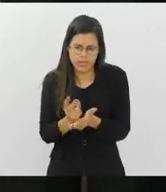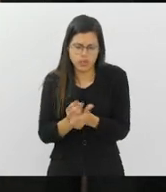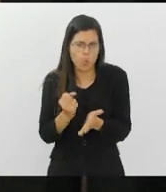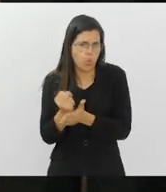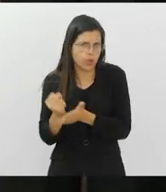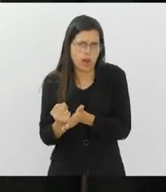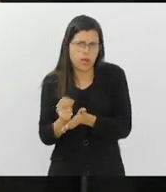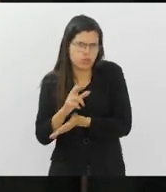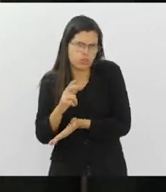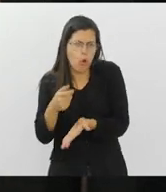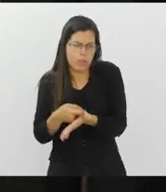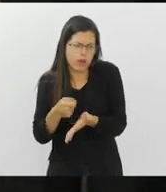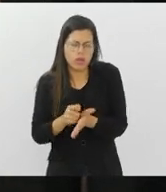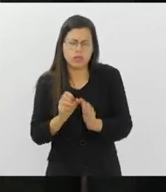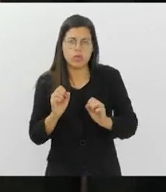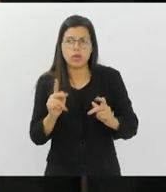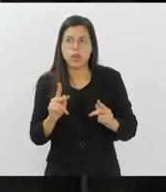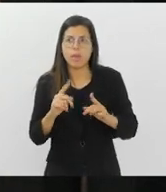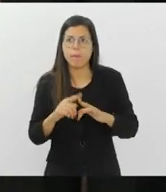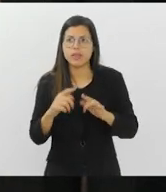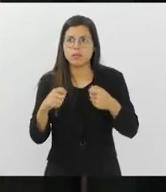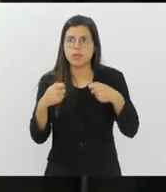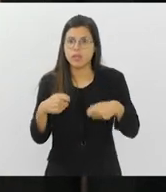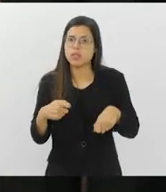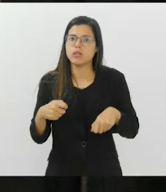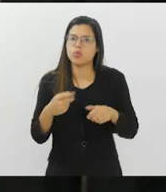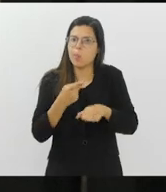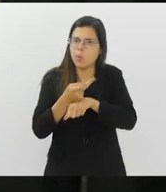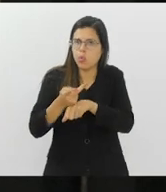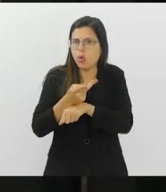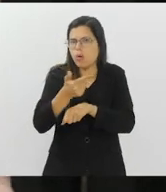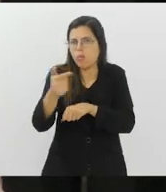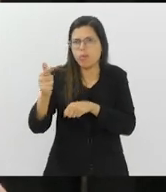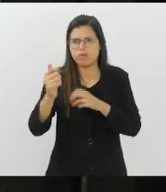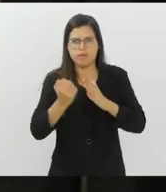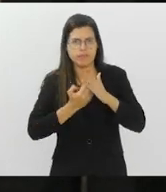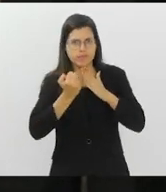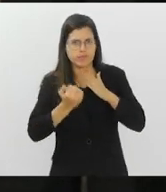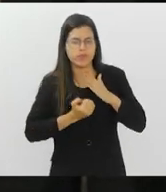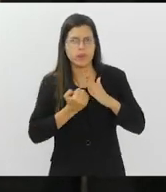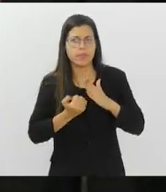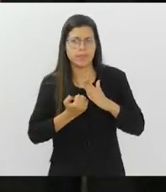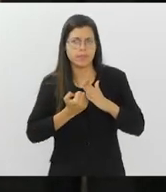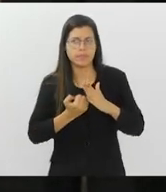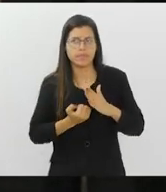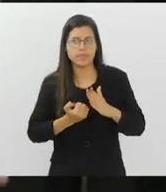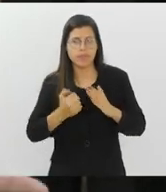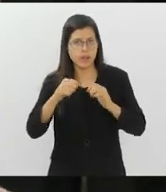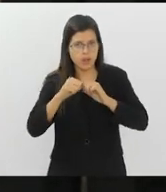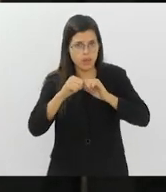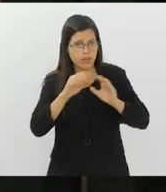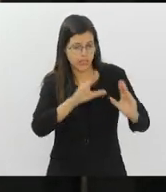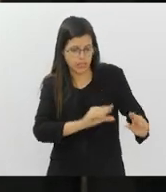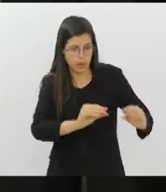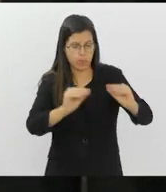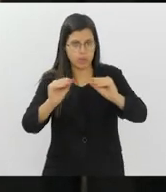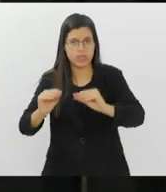tenha um lugar para ir. Quando eu fui fazer essa tal